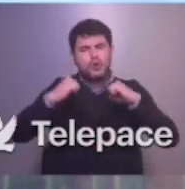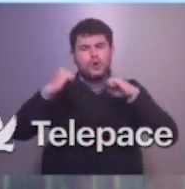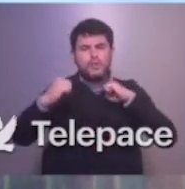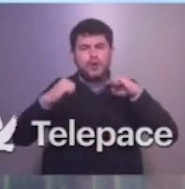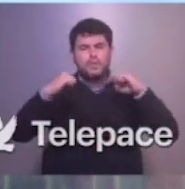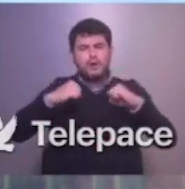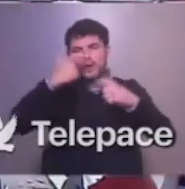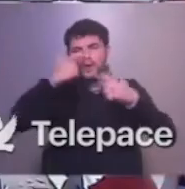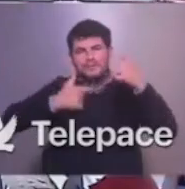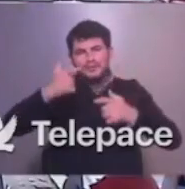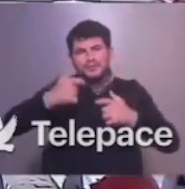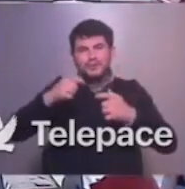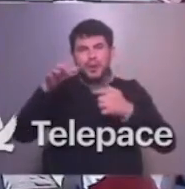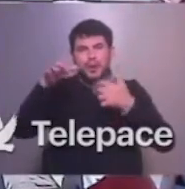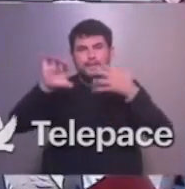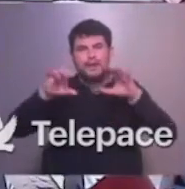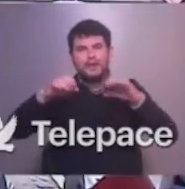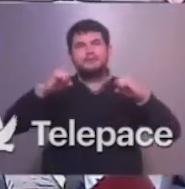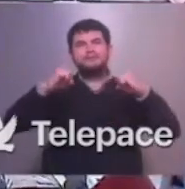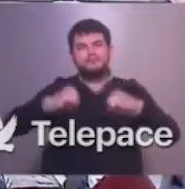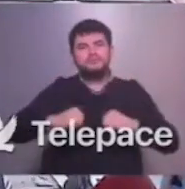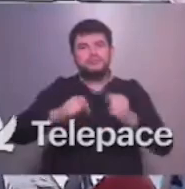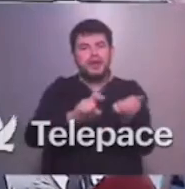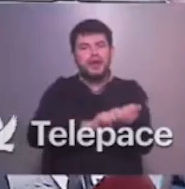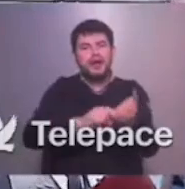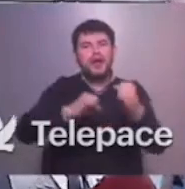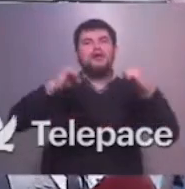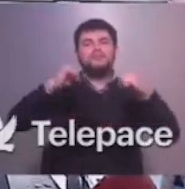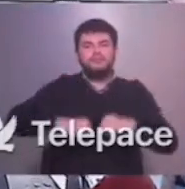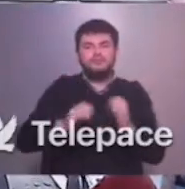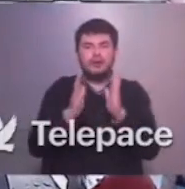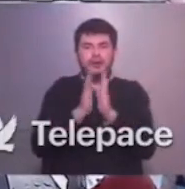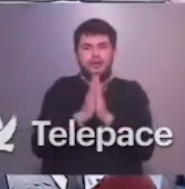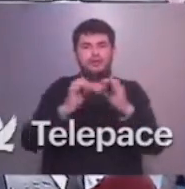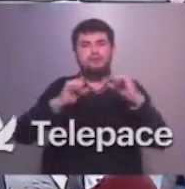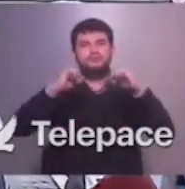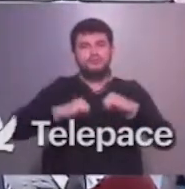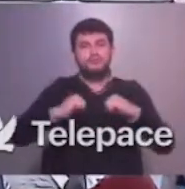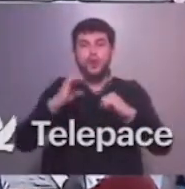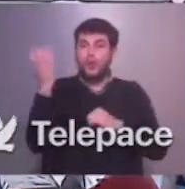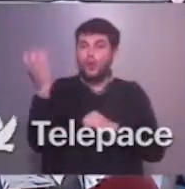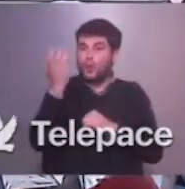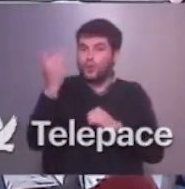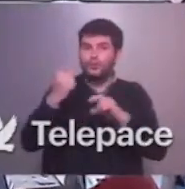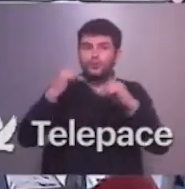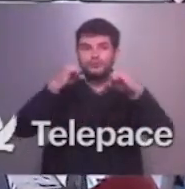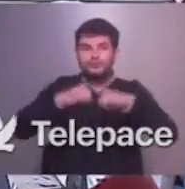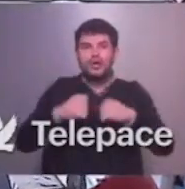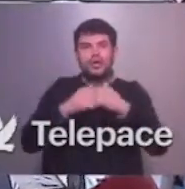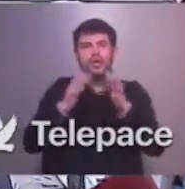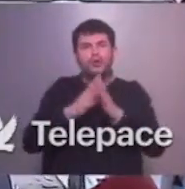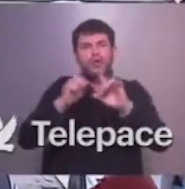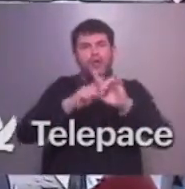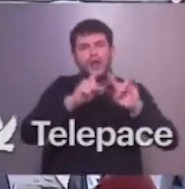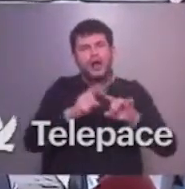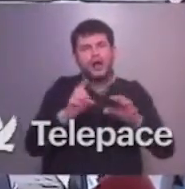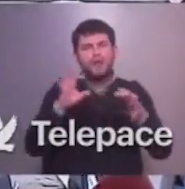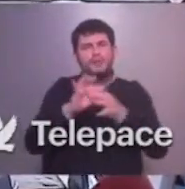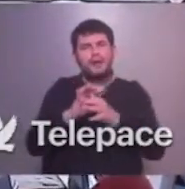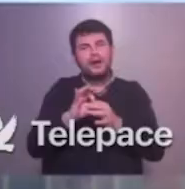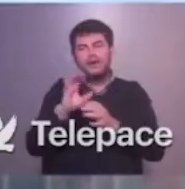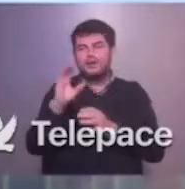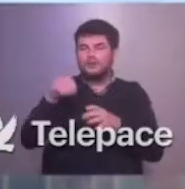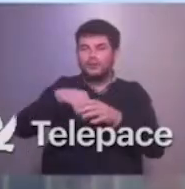entre pessoas, países, raças, religiões, culturas, todas as diferenças que fazem parte